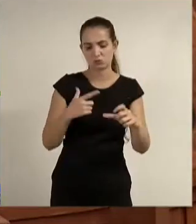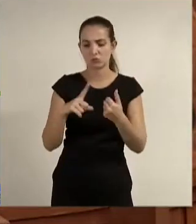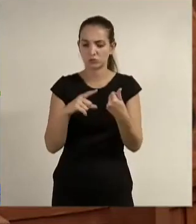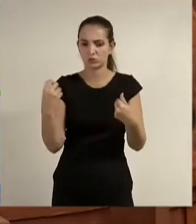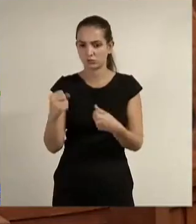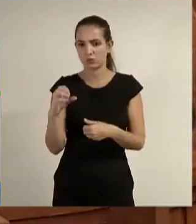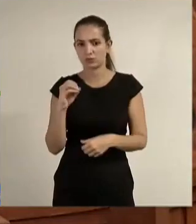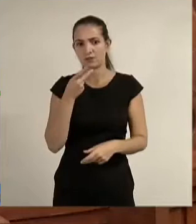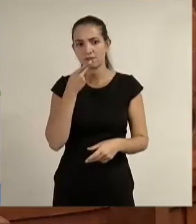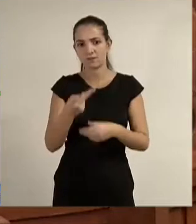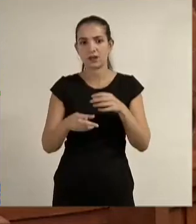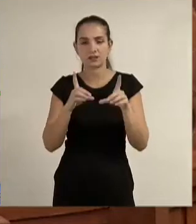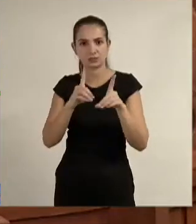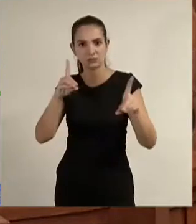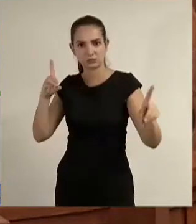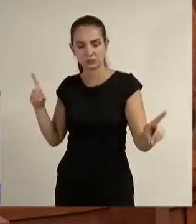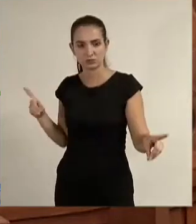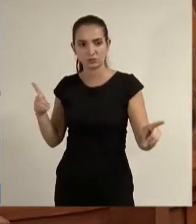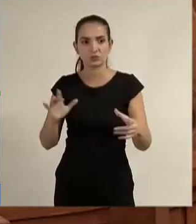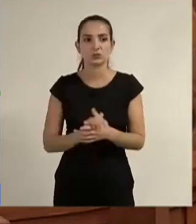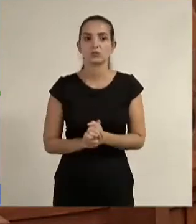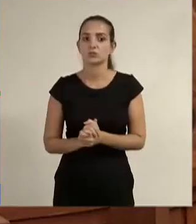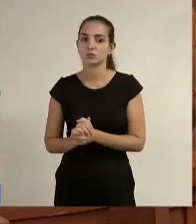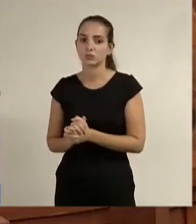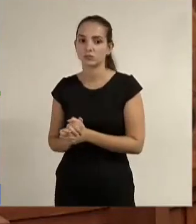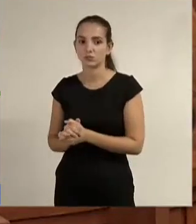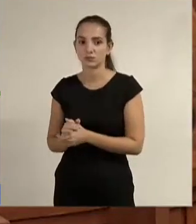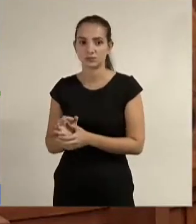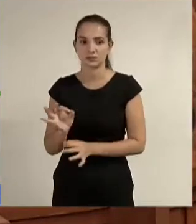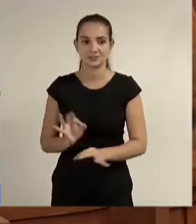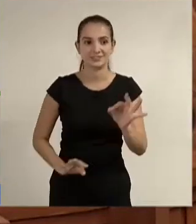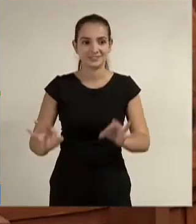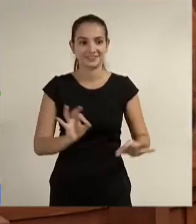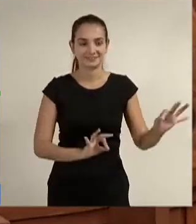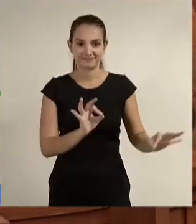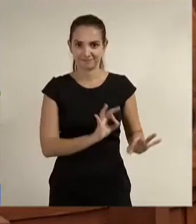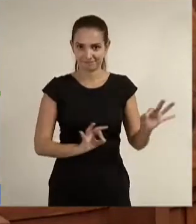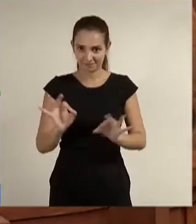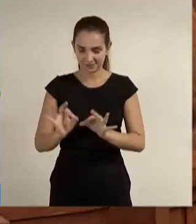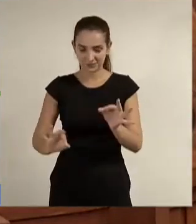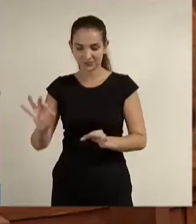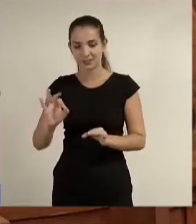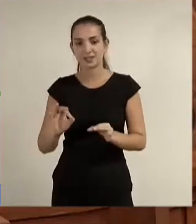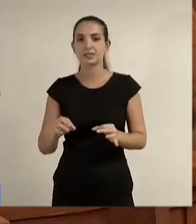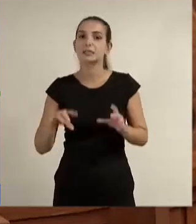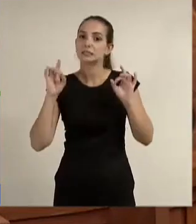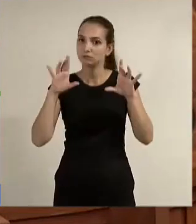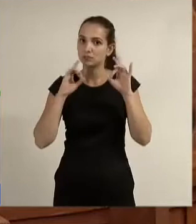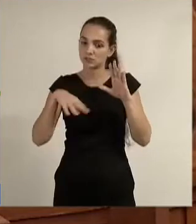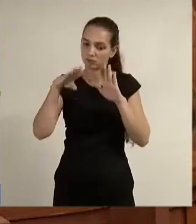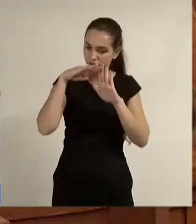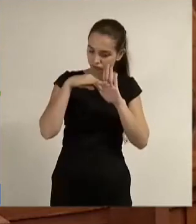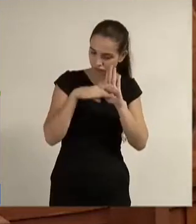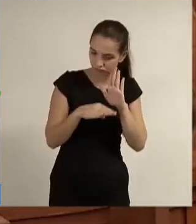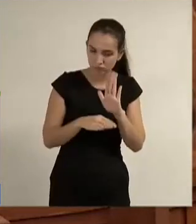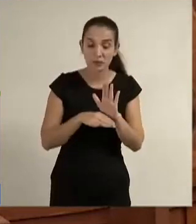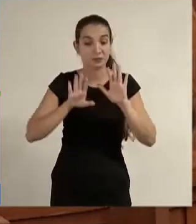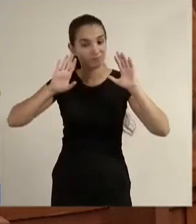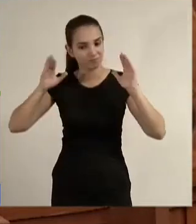que a educação à distância, organizada com abertura e regimes especiais, será oferecida por